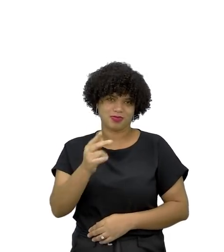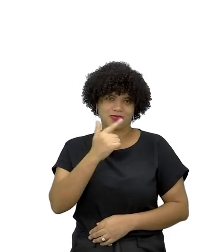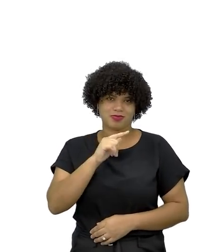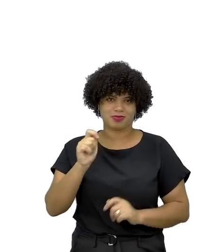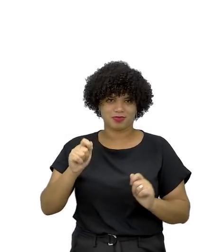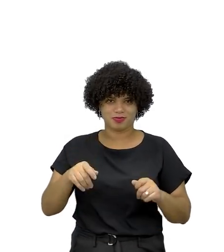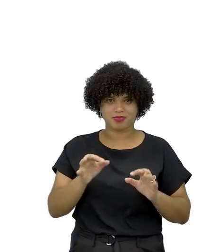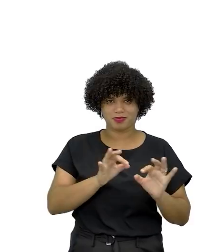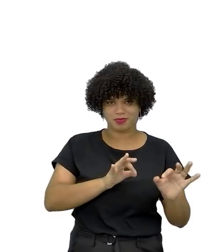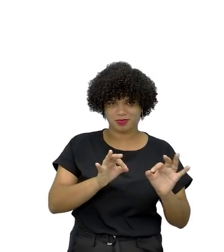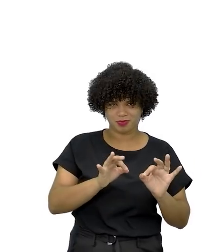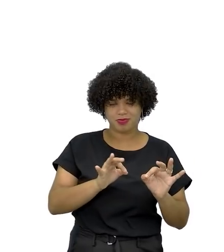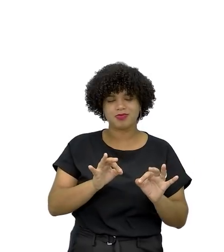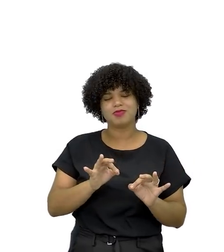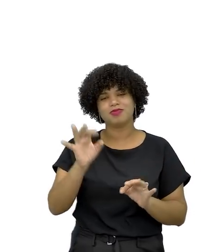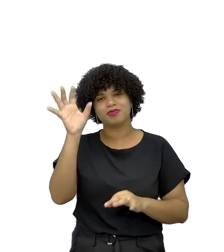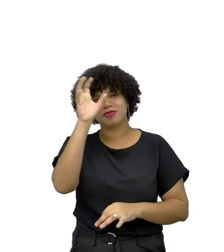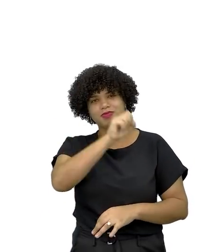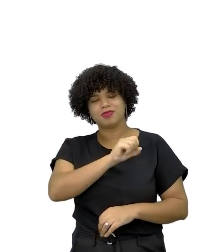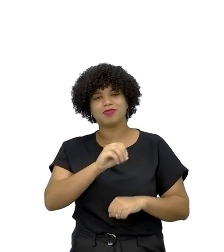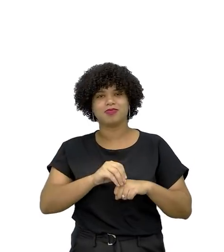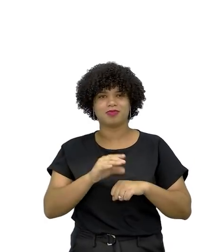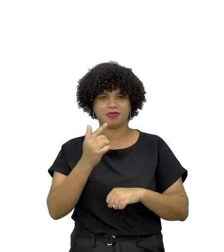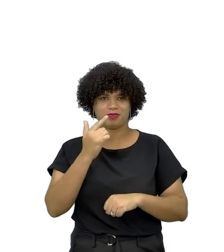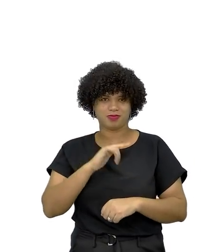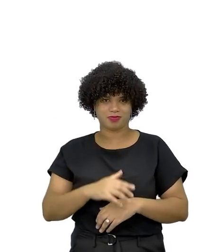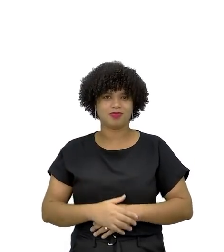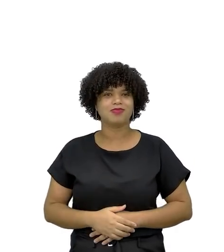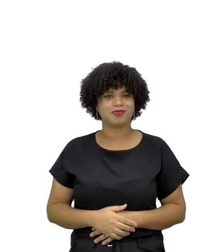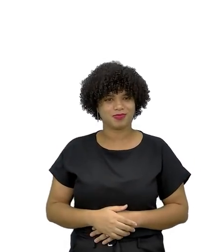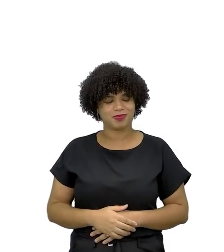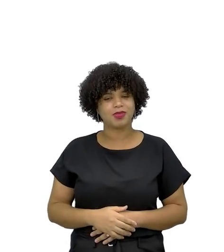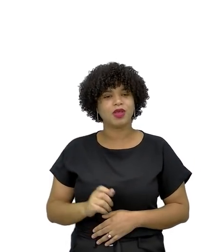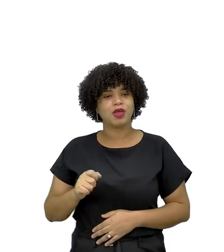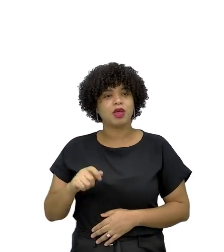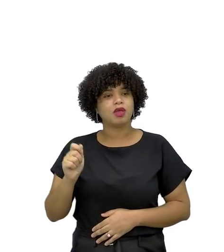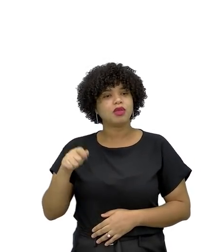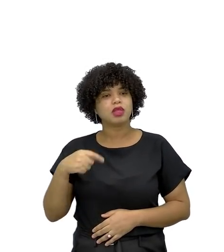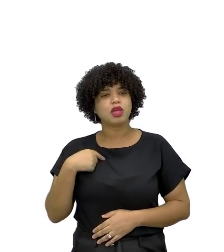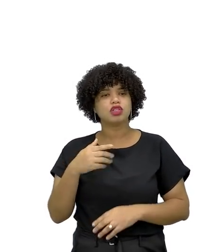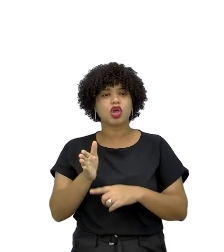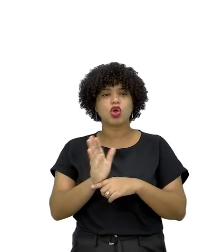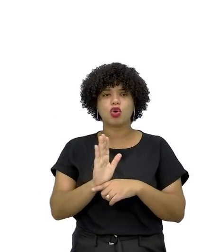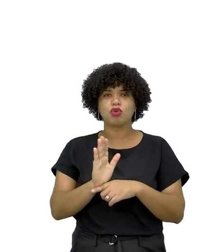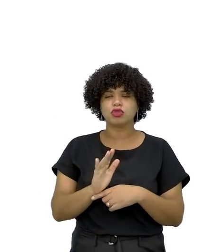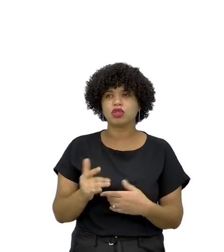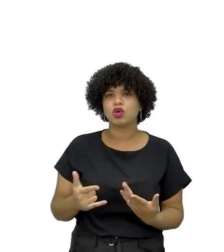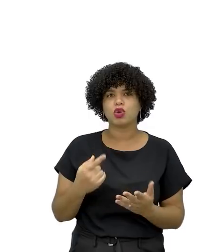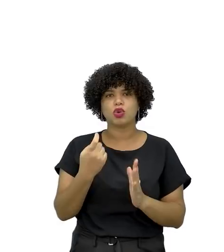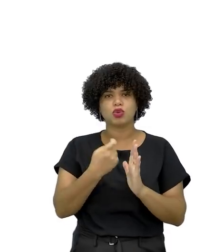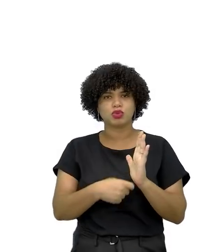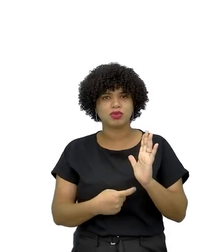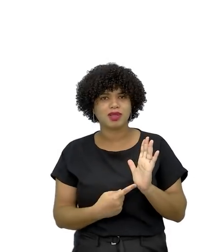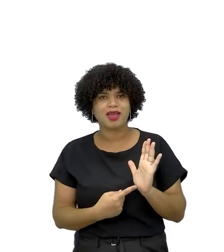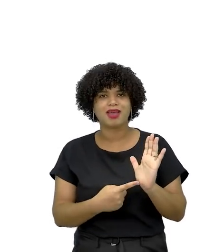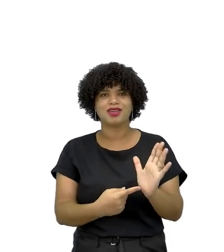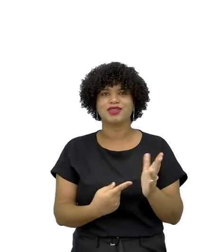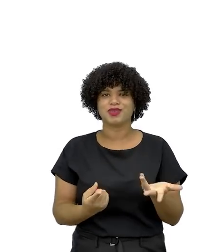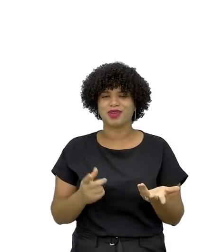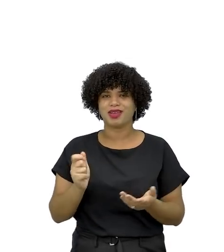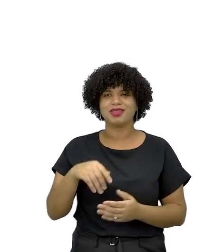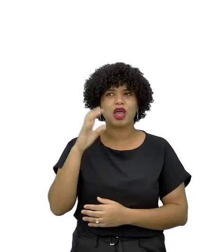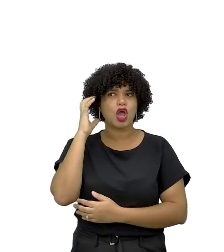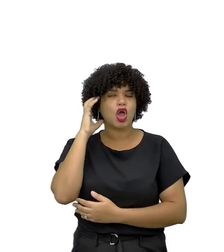aí as ideias de Bender, né, aí a gente pode levar um vídeo, um texto, um podcast, uma imagem,